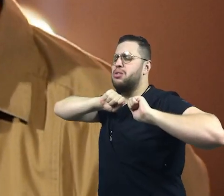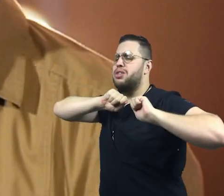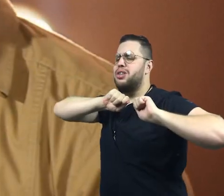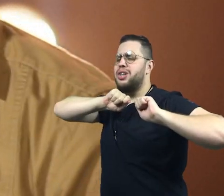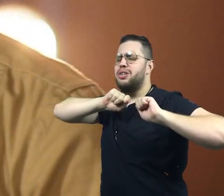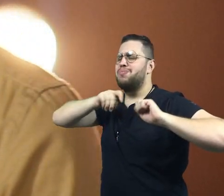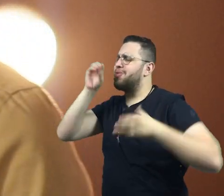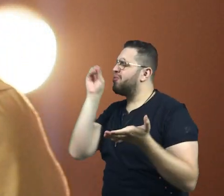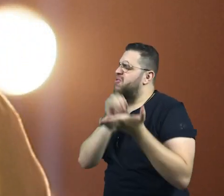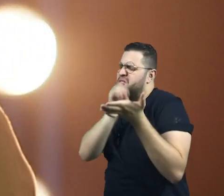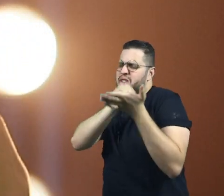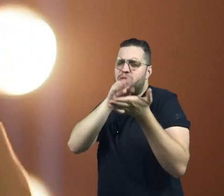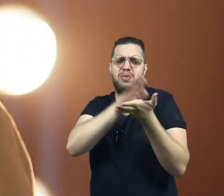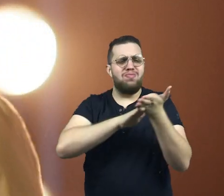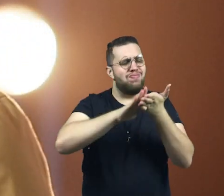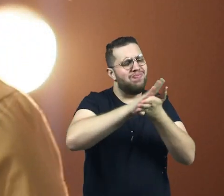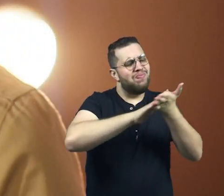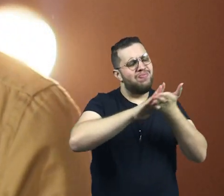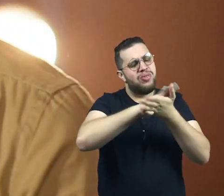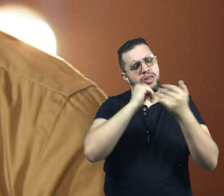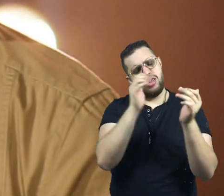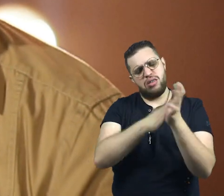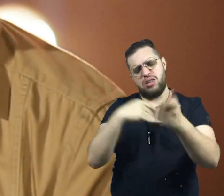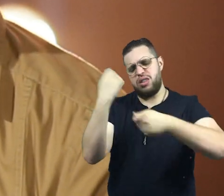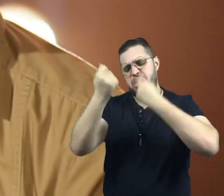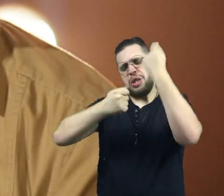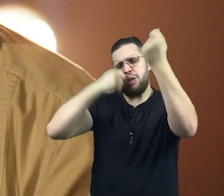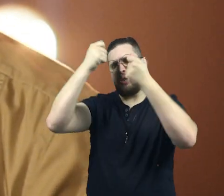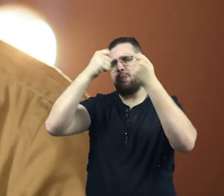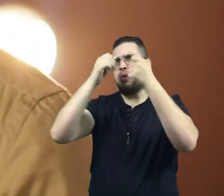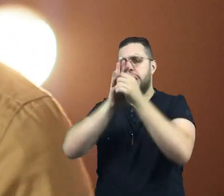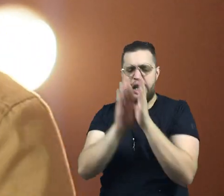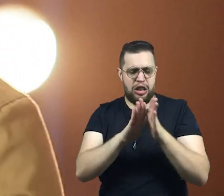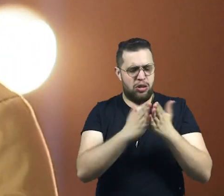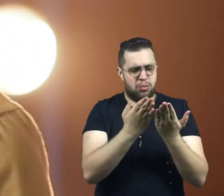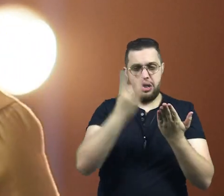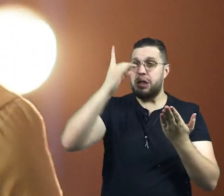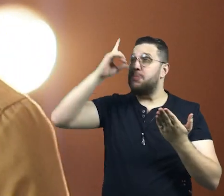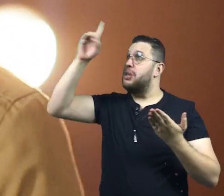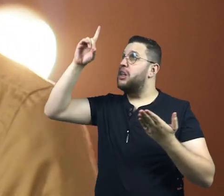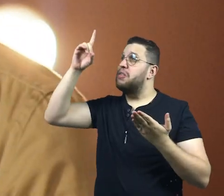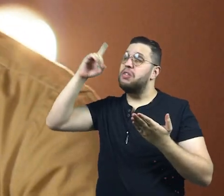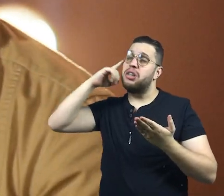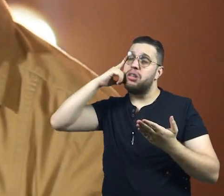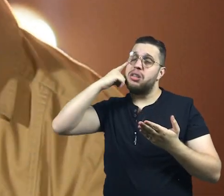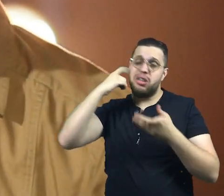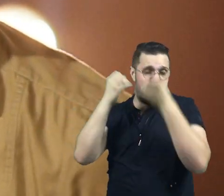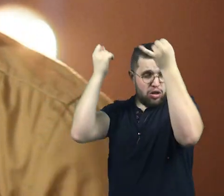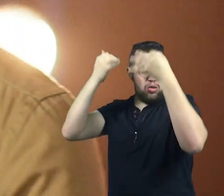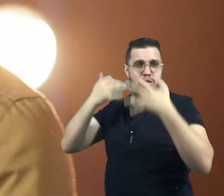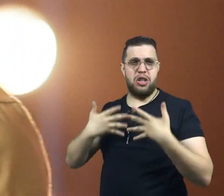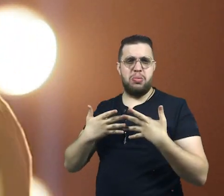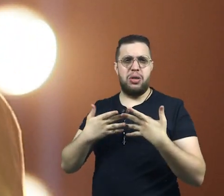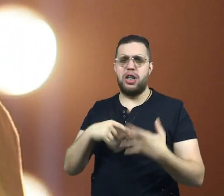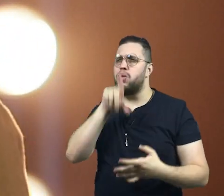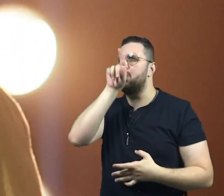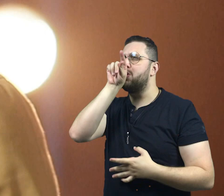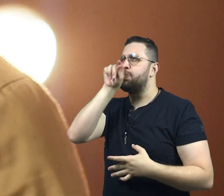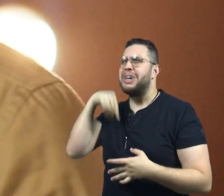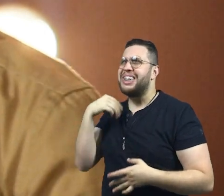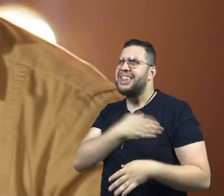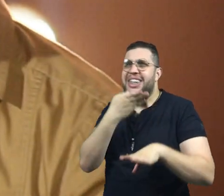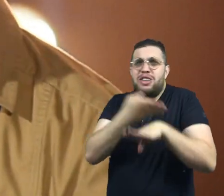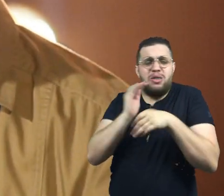não deixa faltar, Pai. Aleluia, Senhor, como a Tua palavra diz, os passarinhos não colhem, não ajuntam